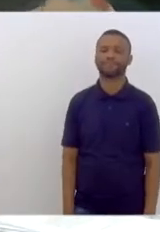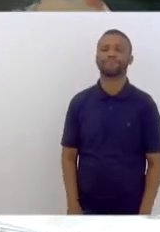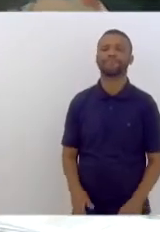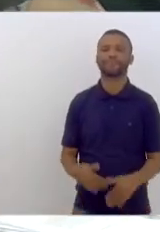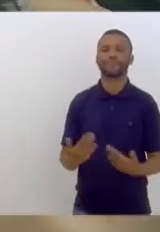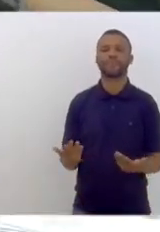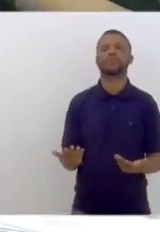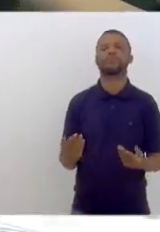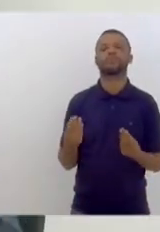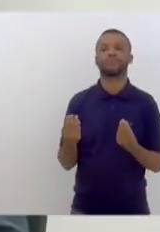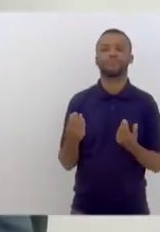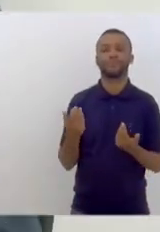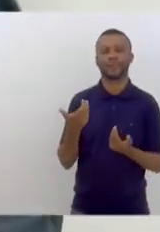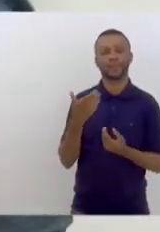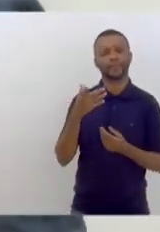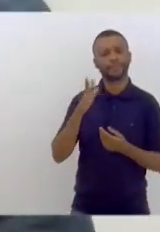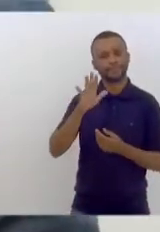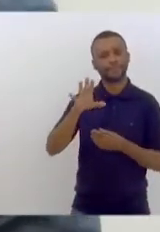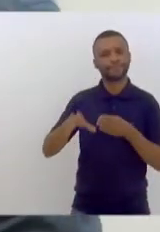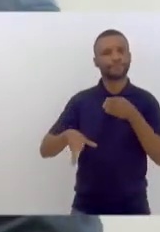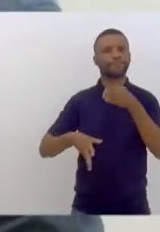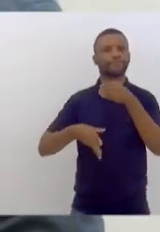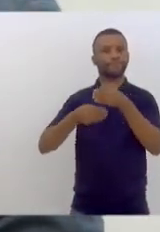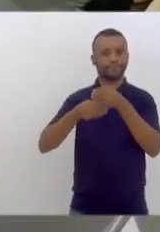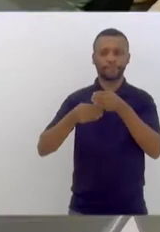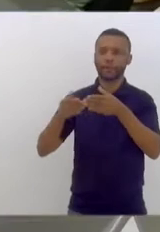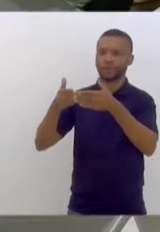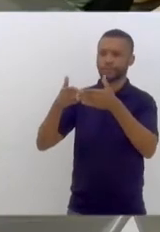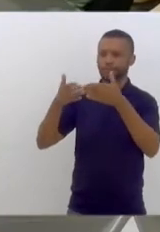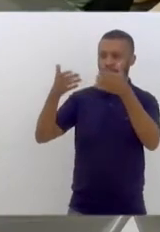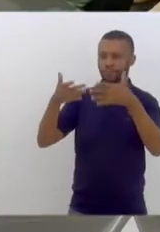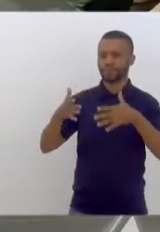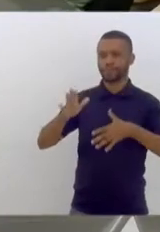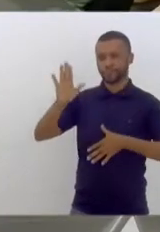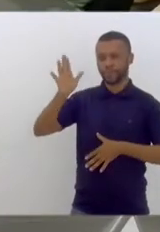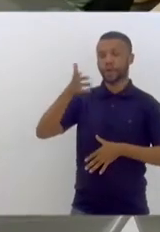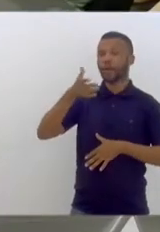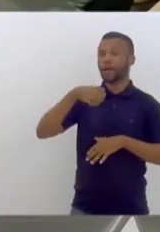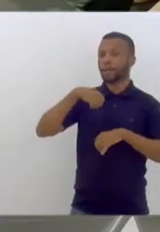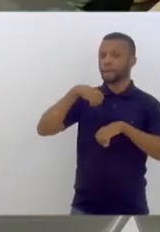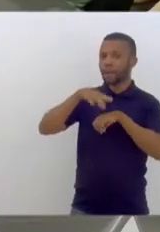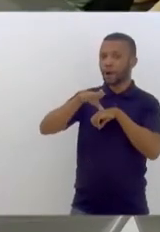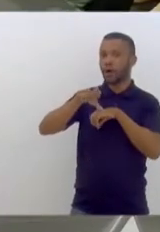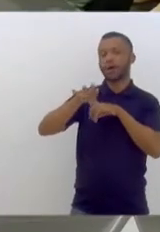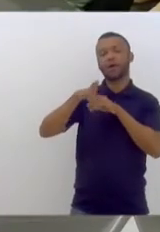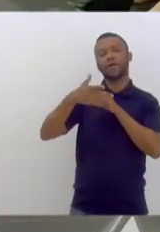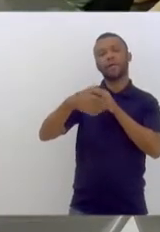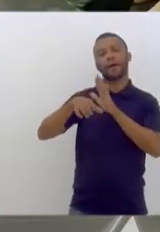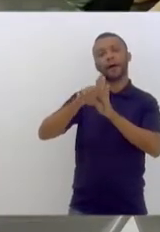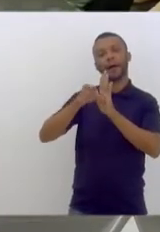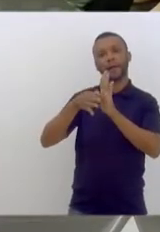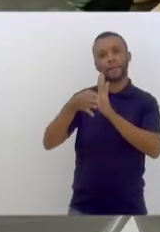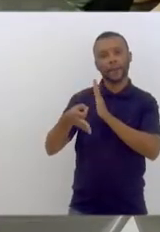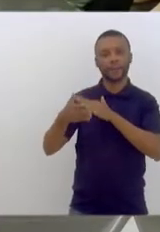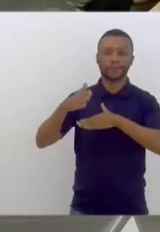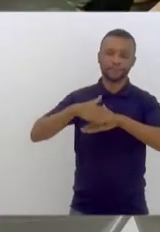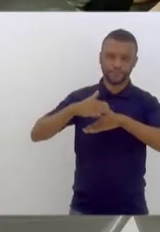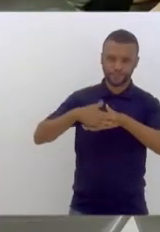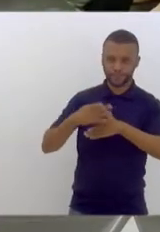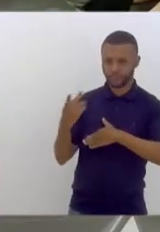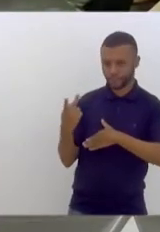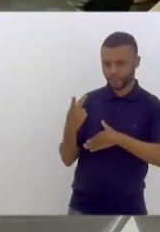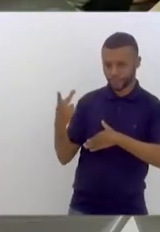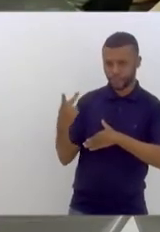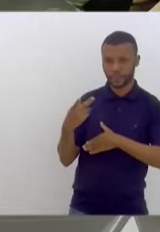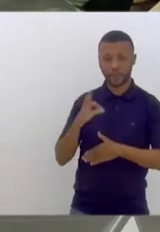você também saberia ponderar uma questão. É também uma questão de ordem. Eu só quero registrar uma emenda também de nossa autoria, minha, da deputada